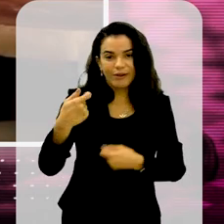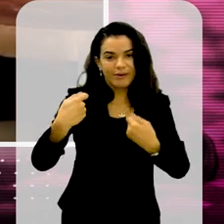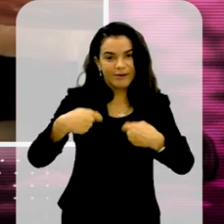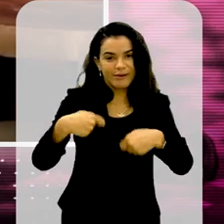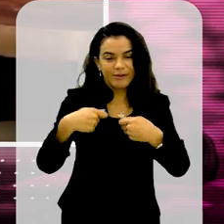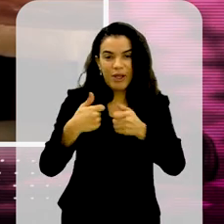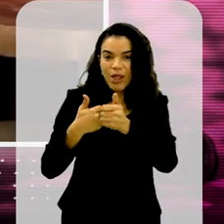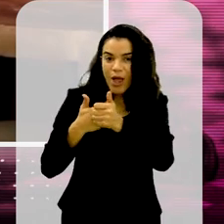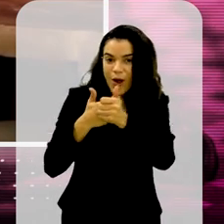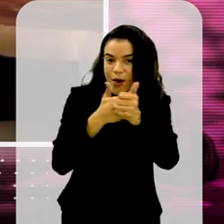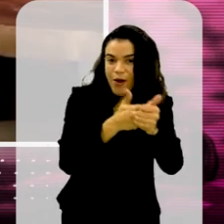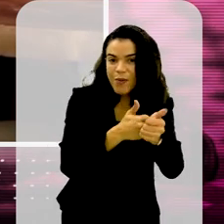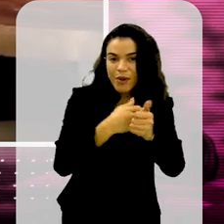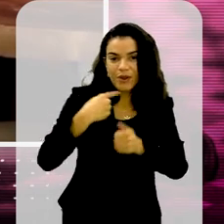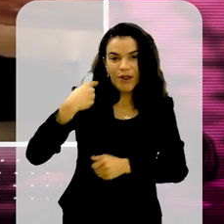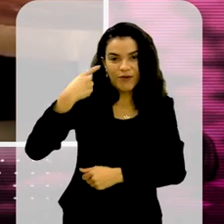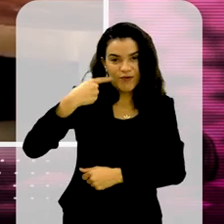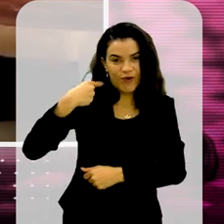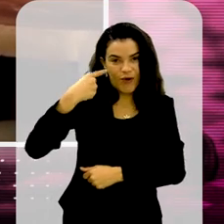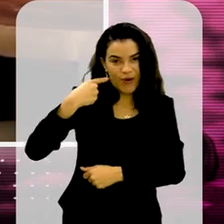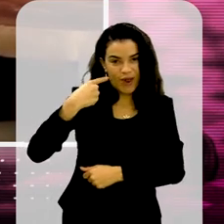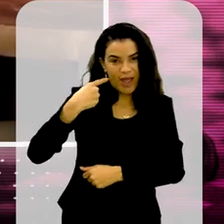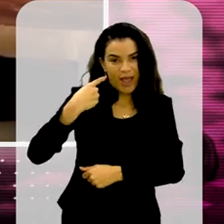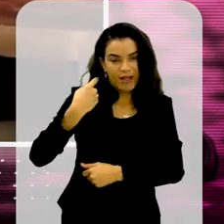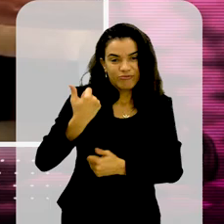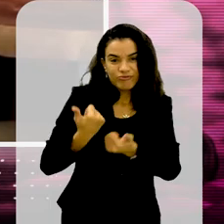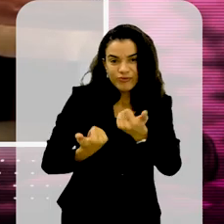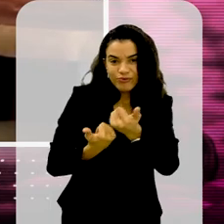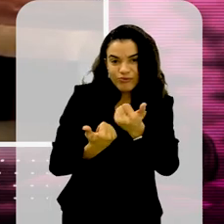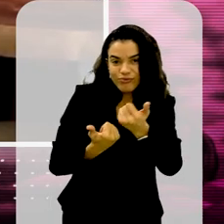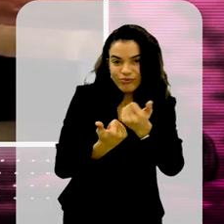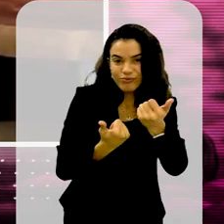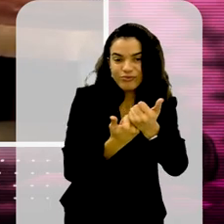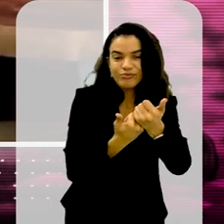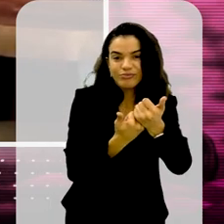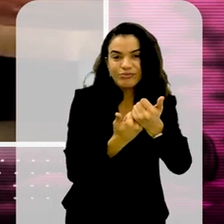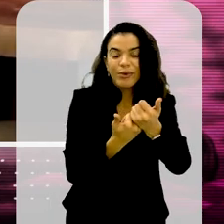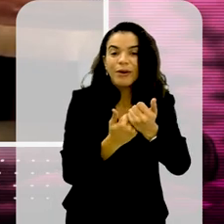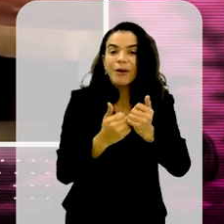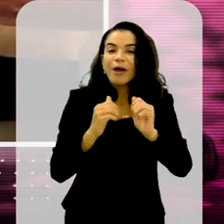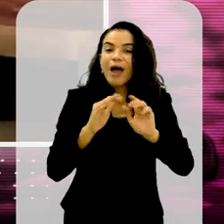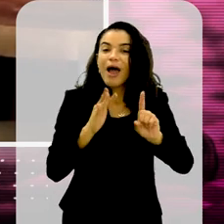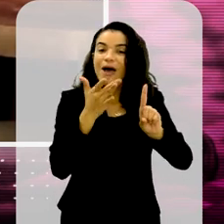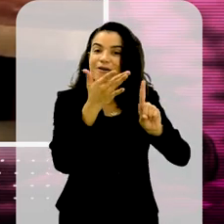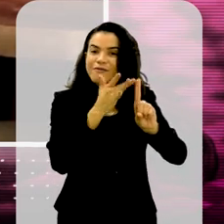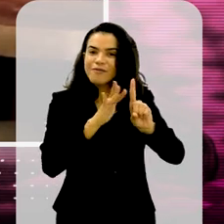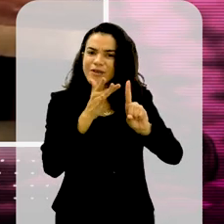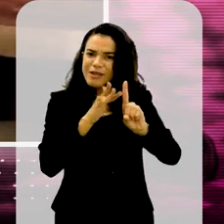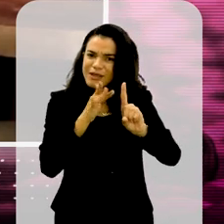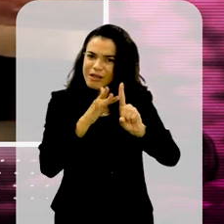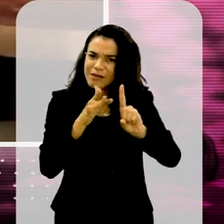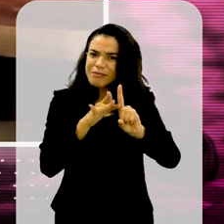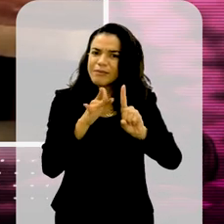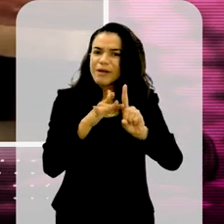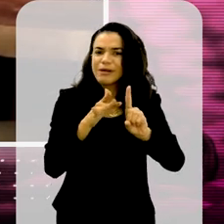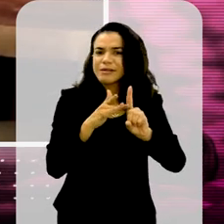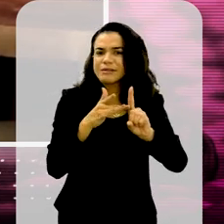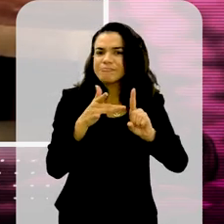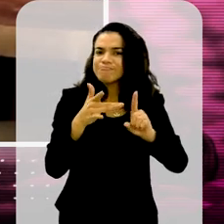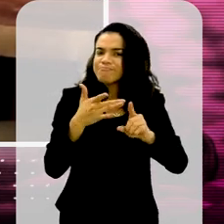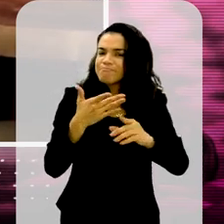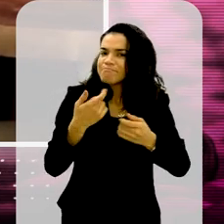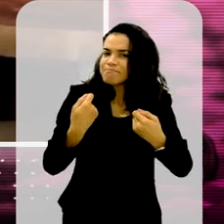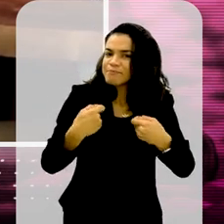haver a necessidade de um acompanhamento, de uma assistência jurídica nesse primeiro momento, para que a vítima ali ela